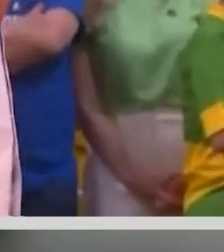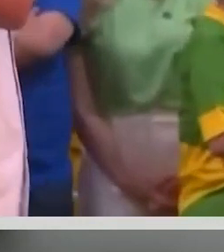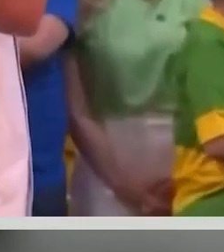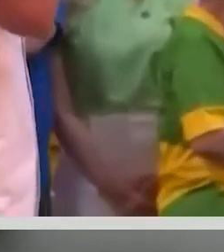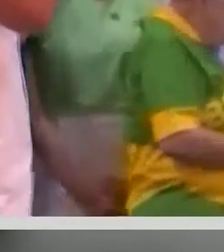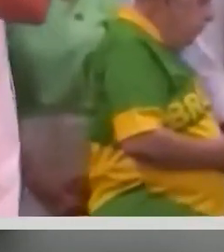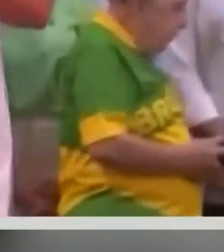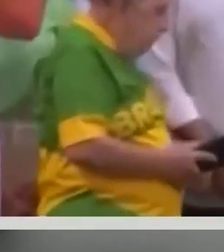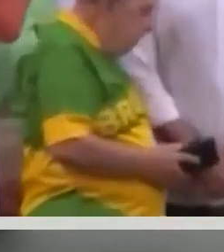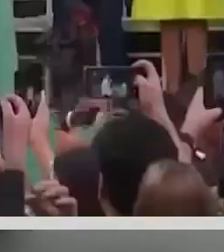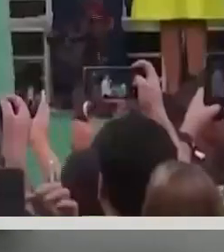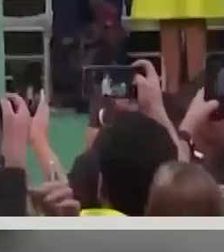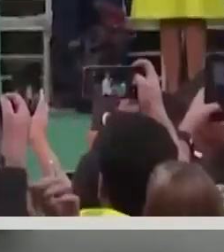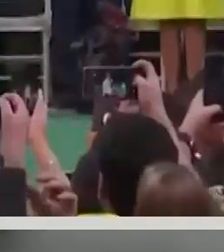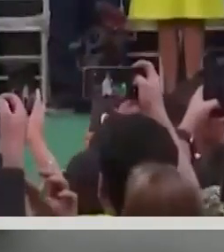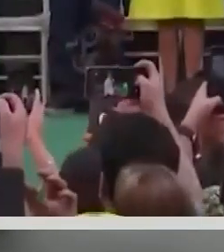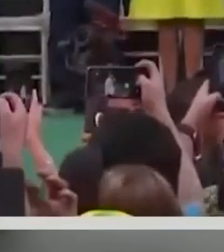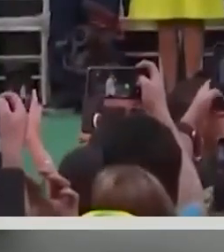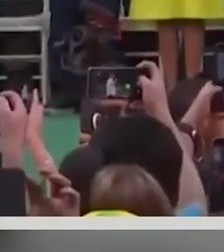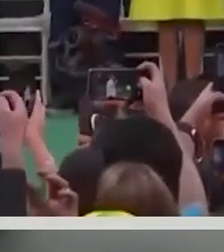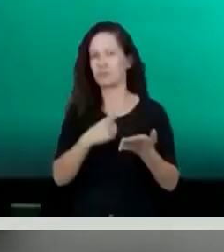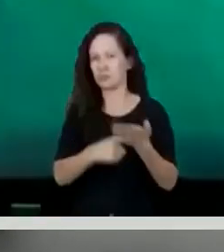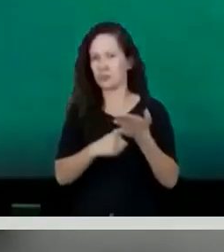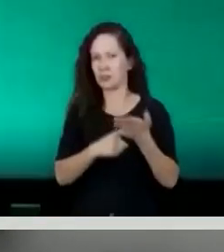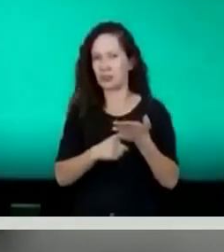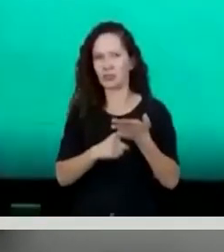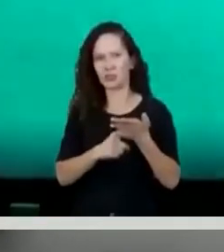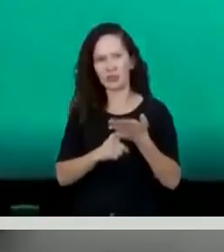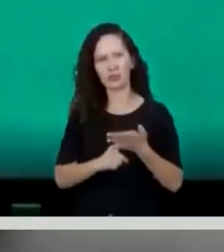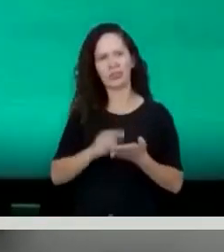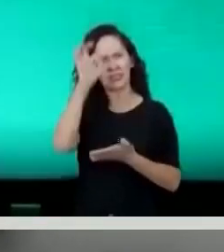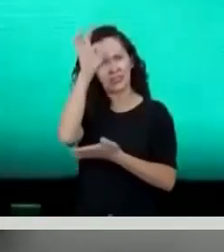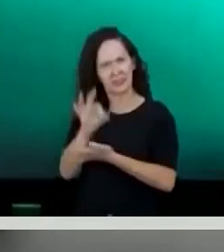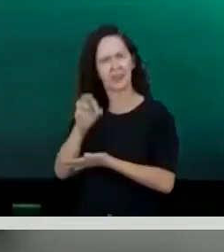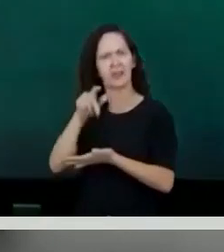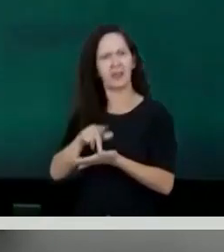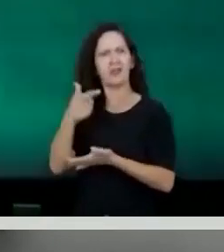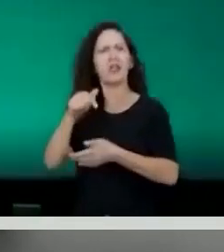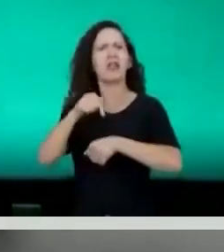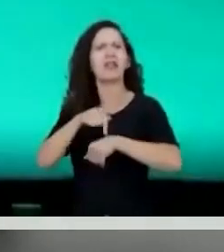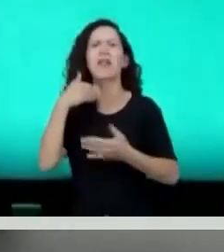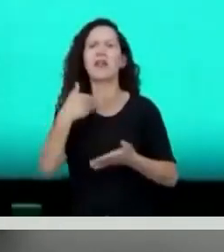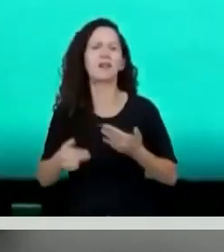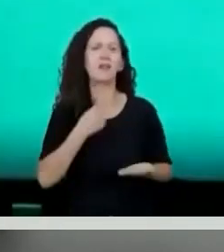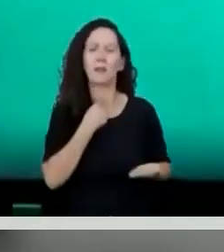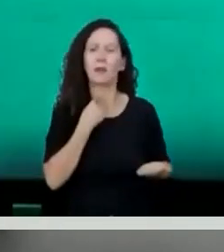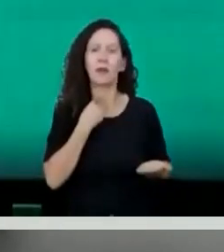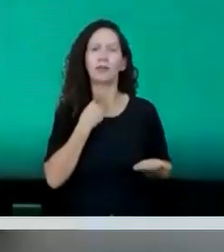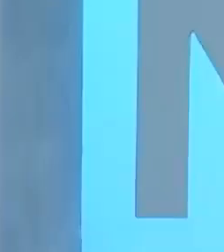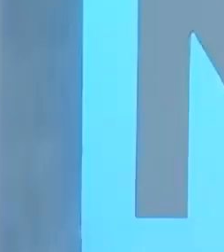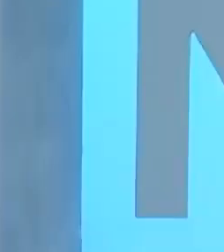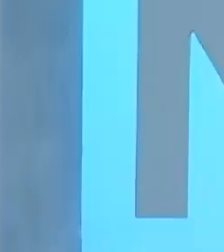pode remover mas quando eu direito a que pende para ser removido alguma coisa que esquerda da está disseminando feio quilinhos aí a gente vê como a justiça